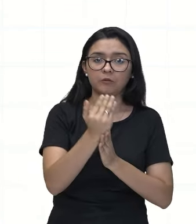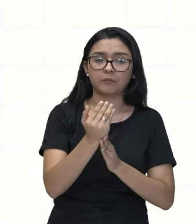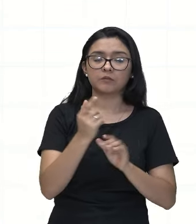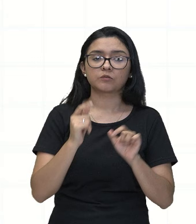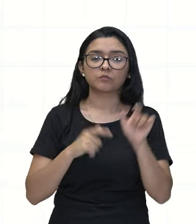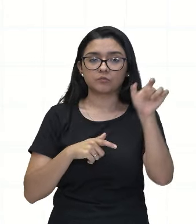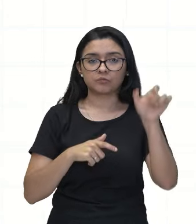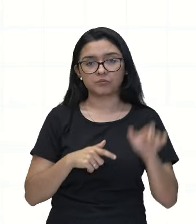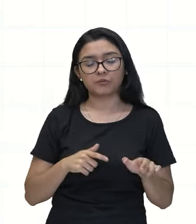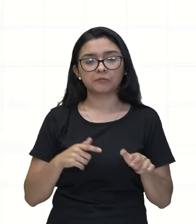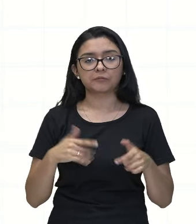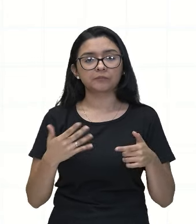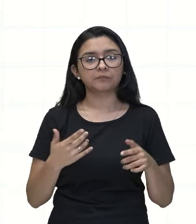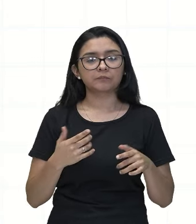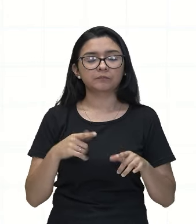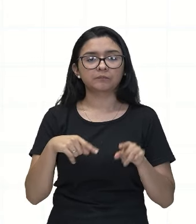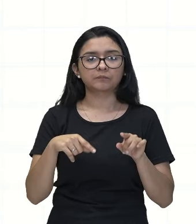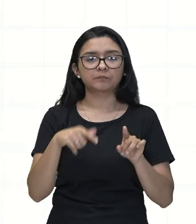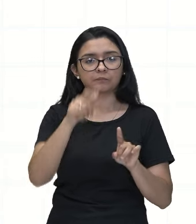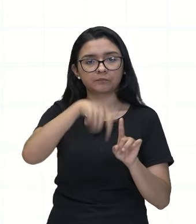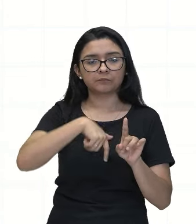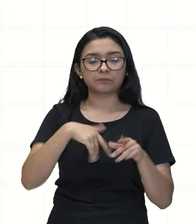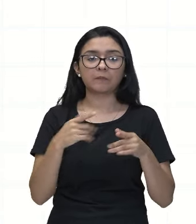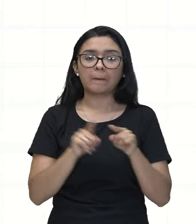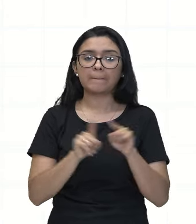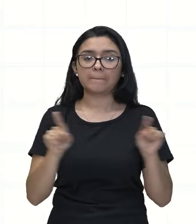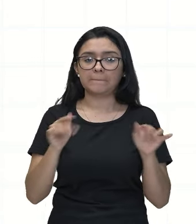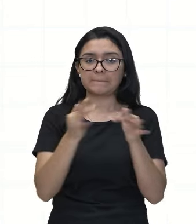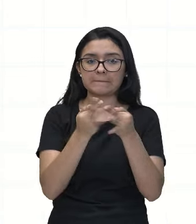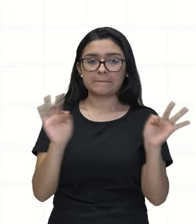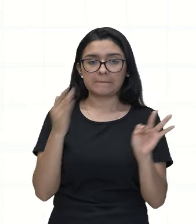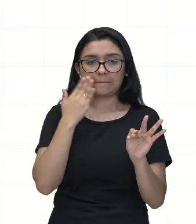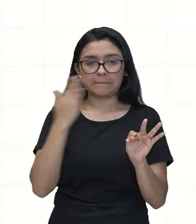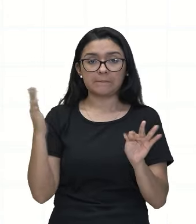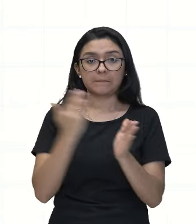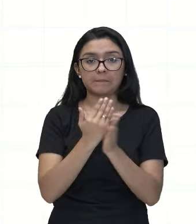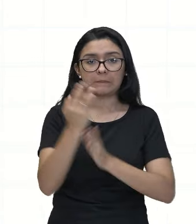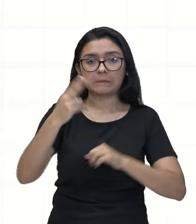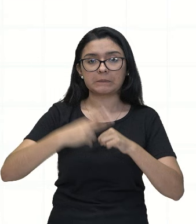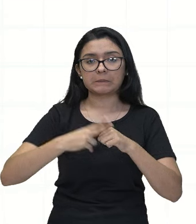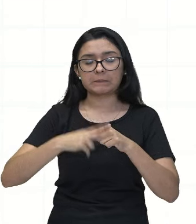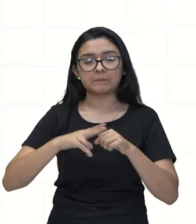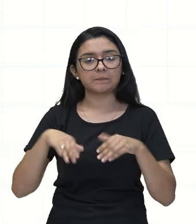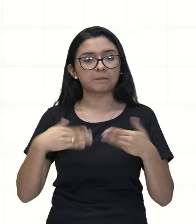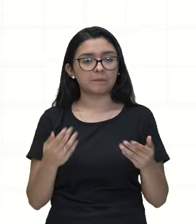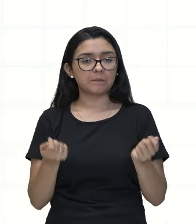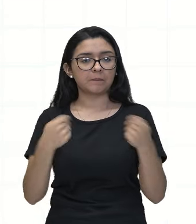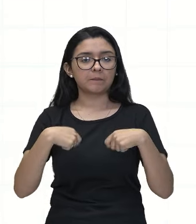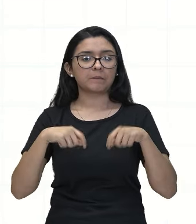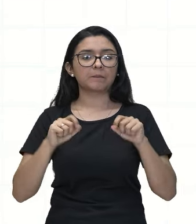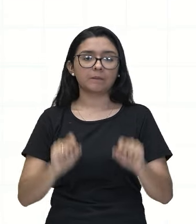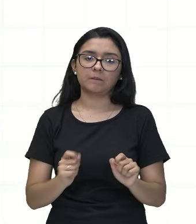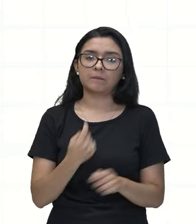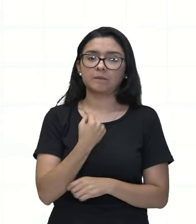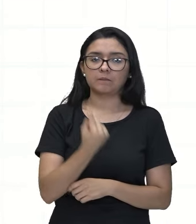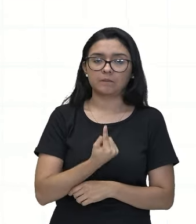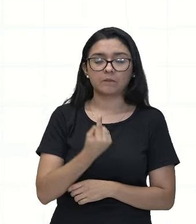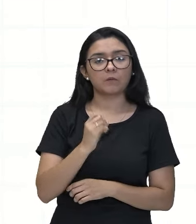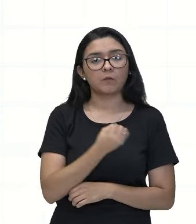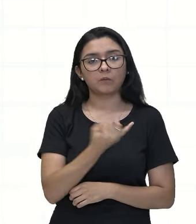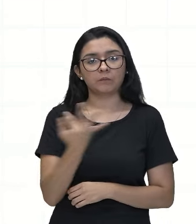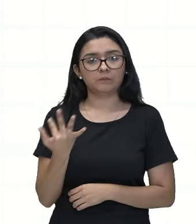sujeito né E aqui no caso a oração tá começando com o verbo Então ele pode ficar no singular ou